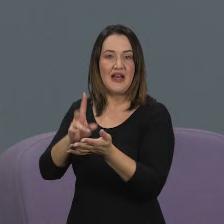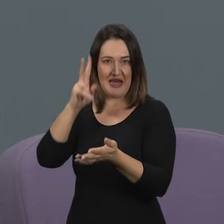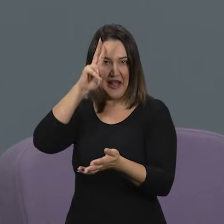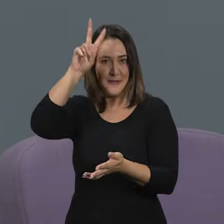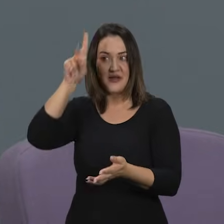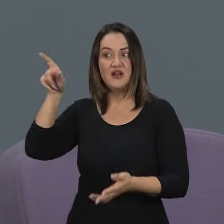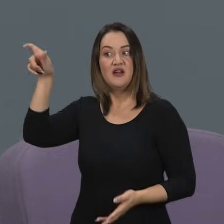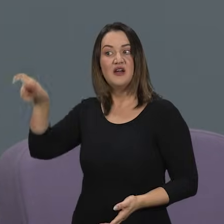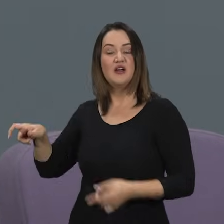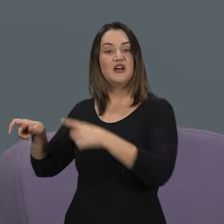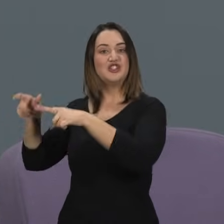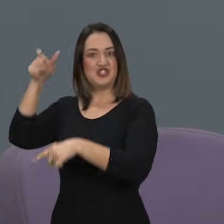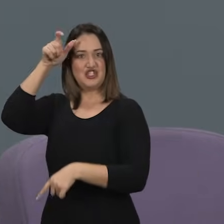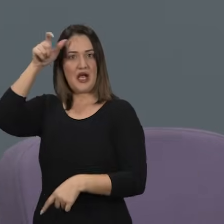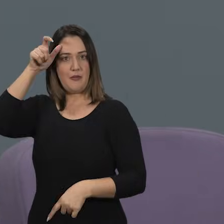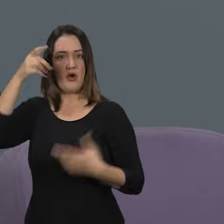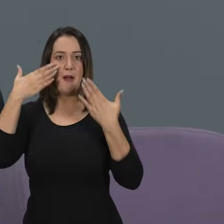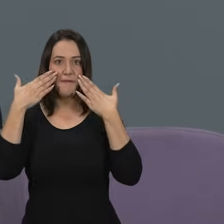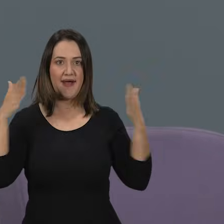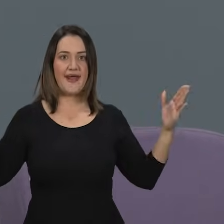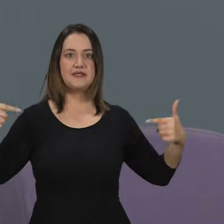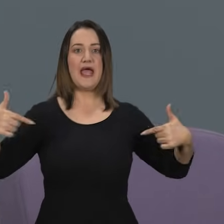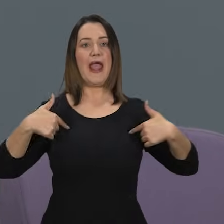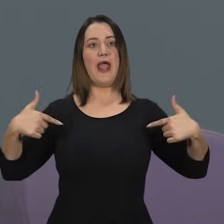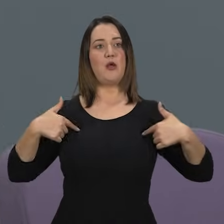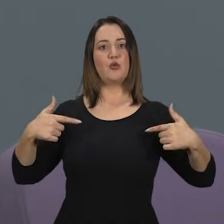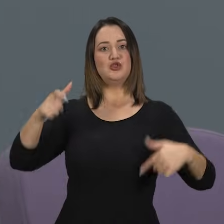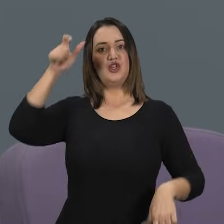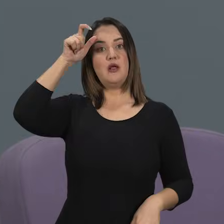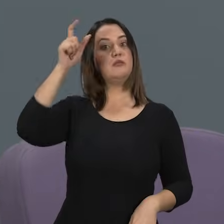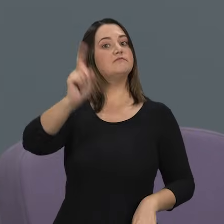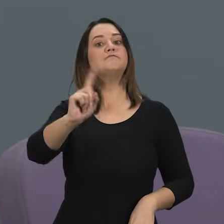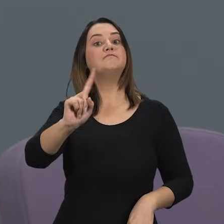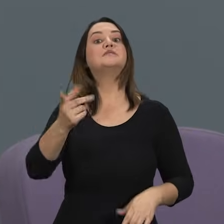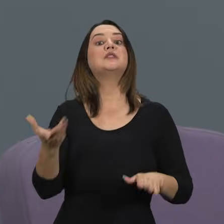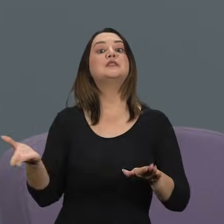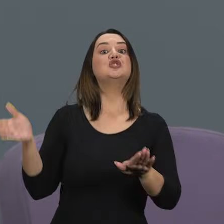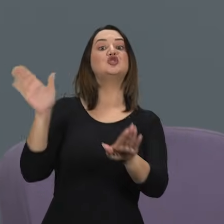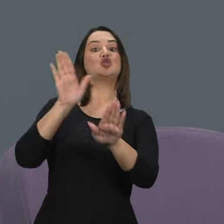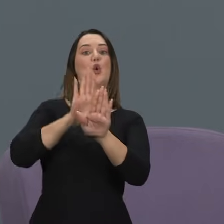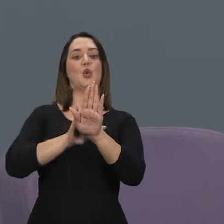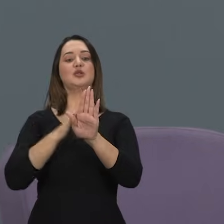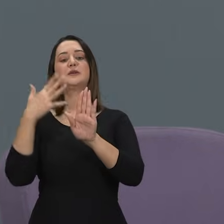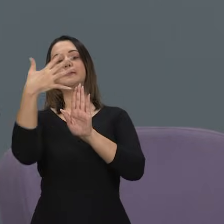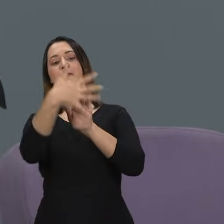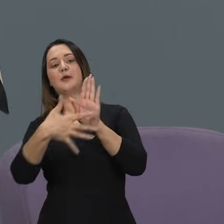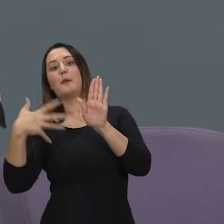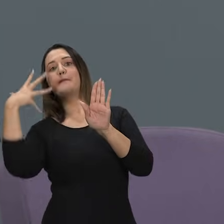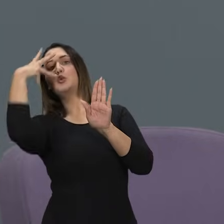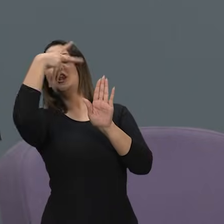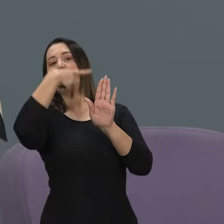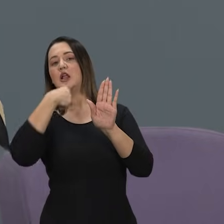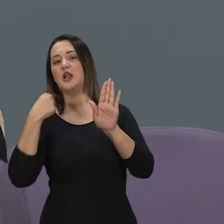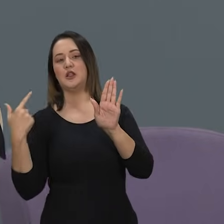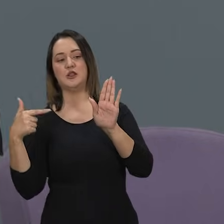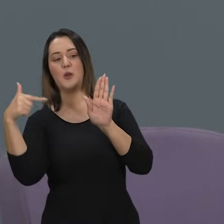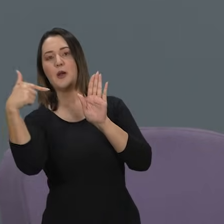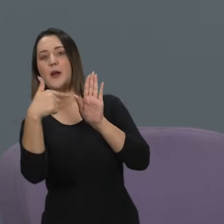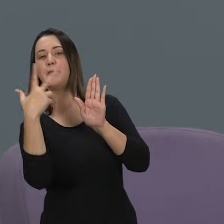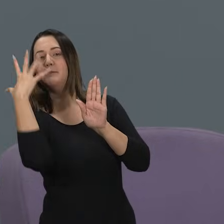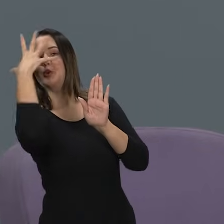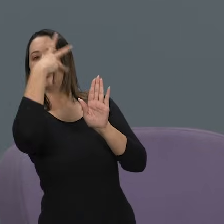age diretamente como ele é, ele nunca aparece como ele é, ele se esconde atrás de alguém, de alguma coisa, usa